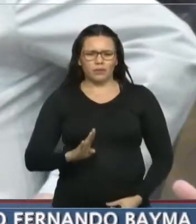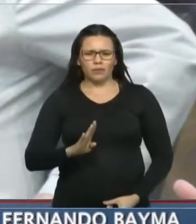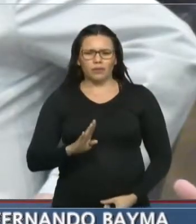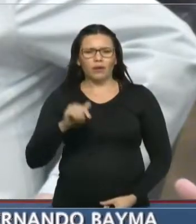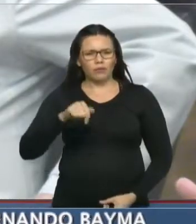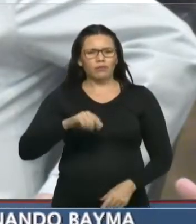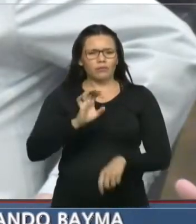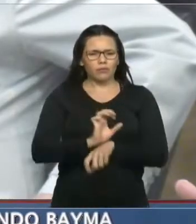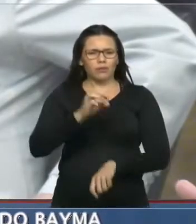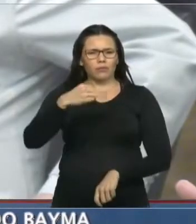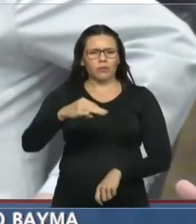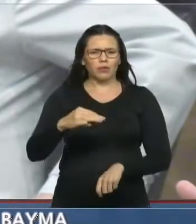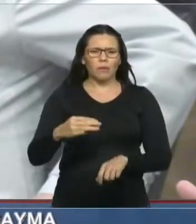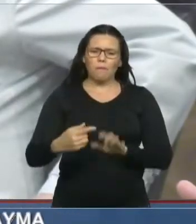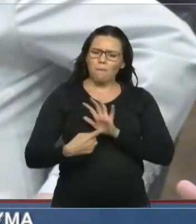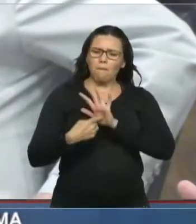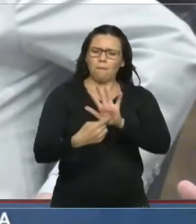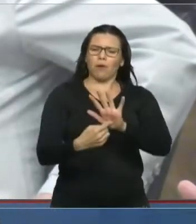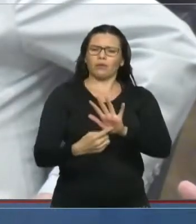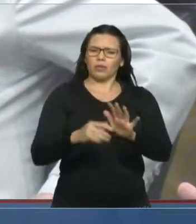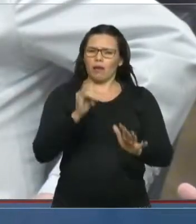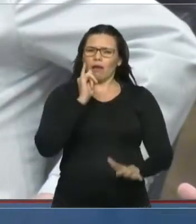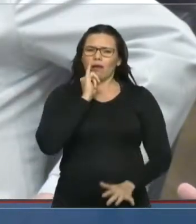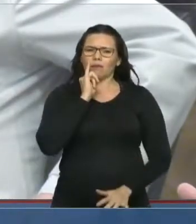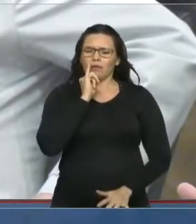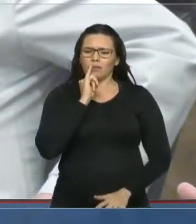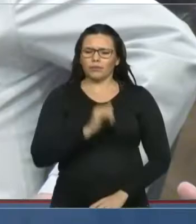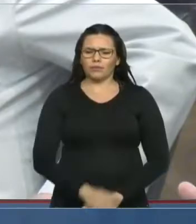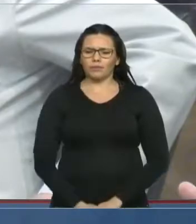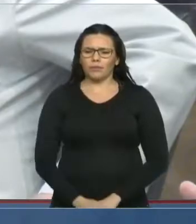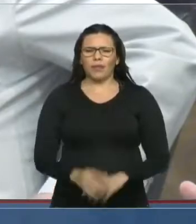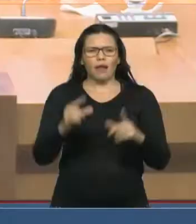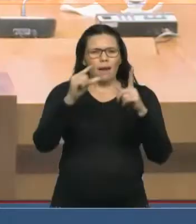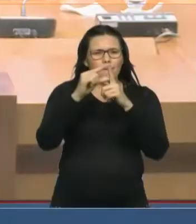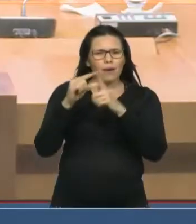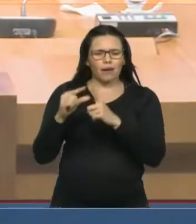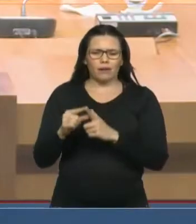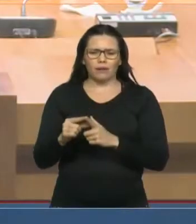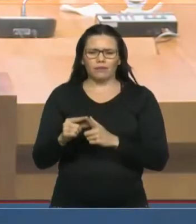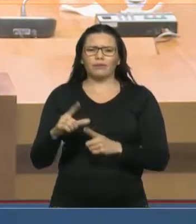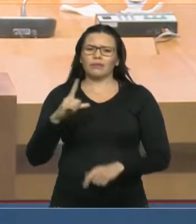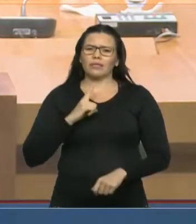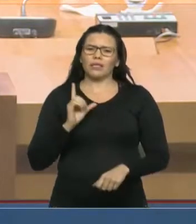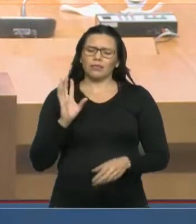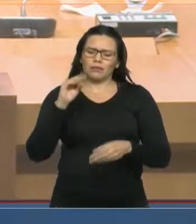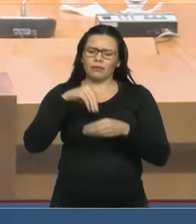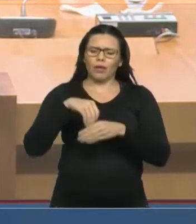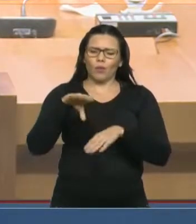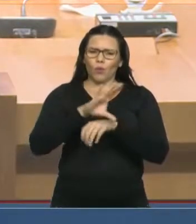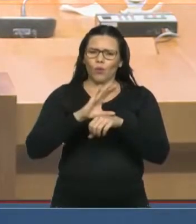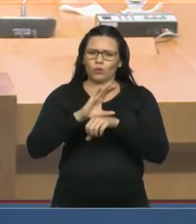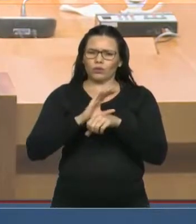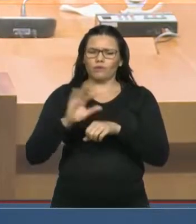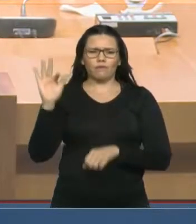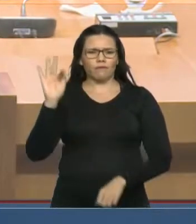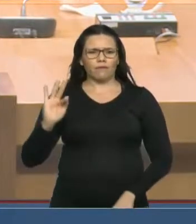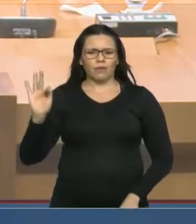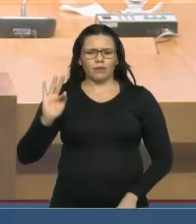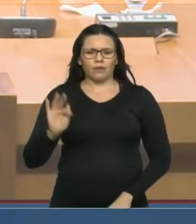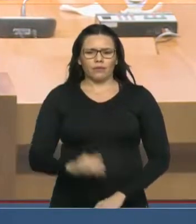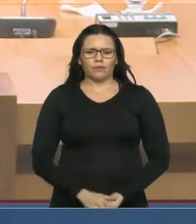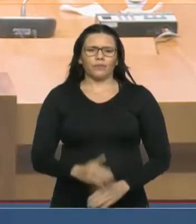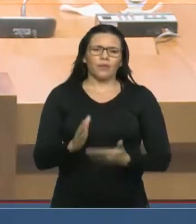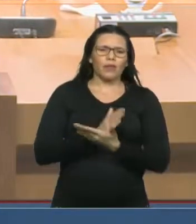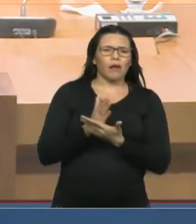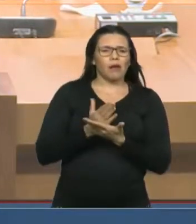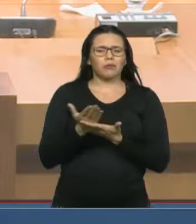Brasil. Aquelas palavrinhas mágicas que estão previstas na nossa Constituição Federal e que, em alguns